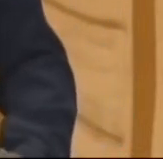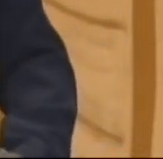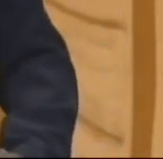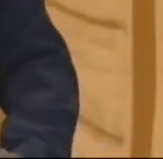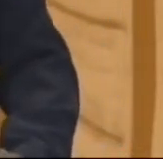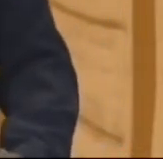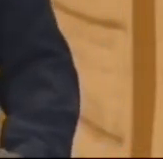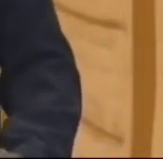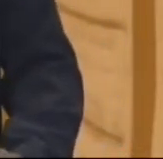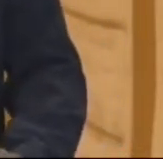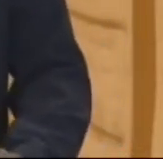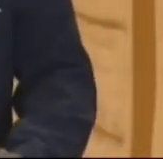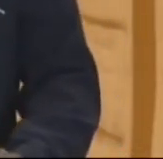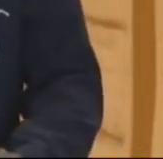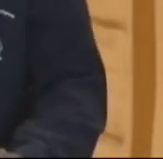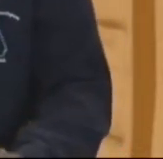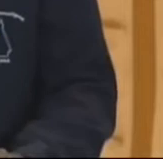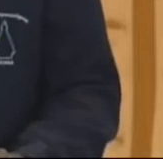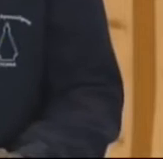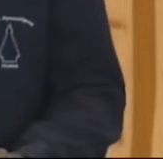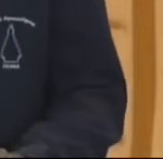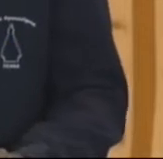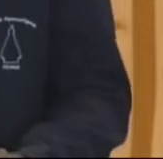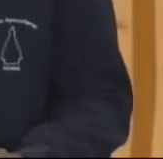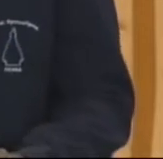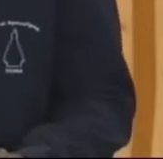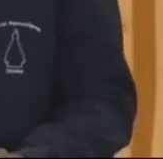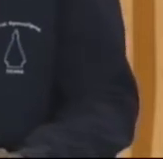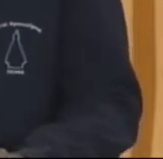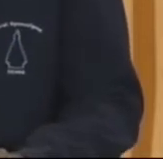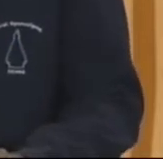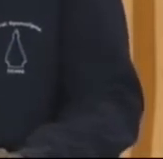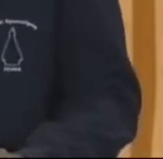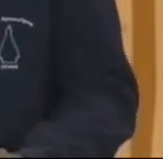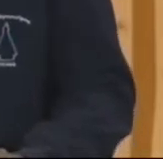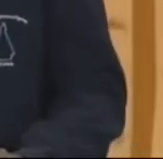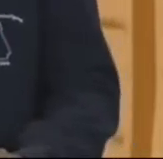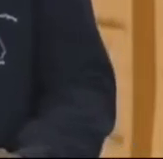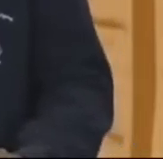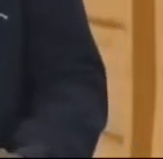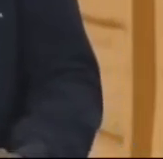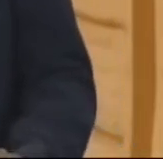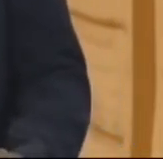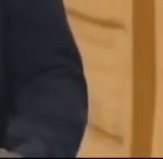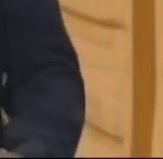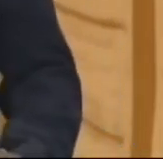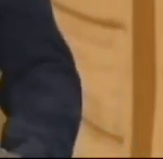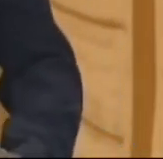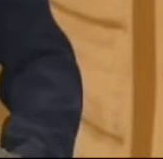alegrai-vos, e vosso rosto não se cubra de vergonha.